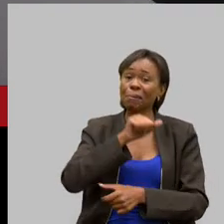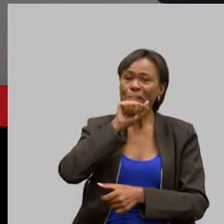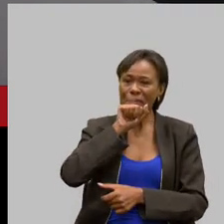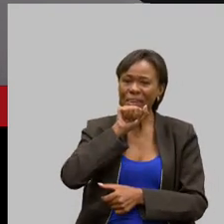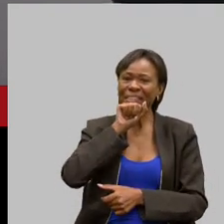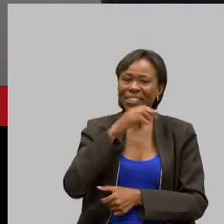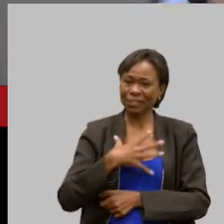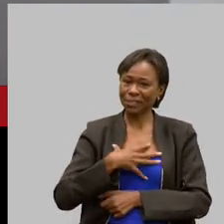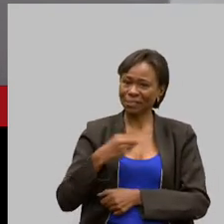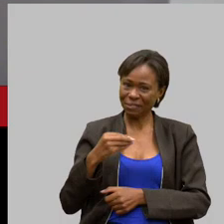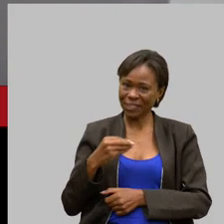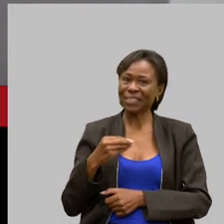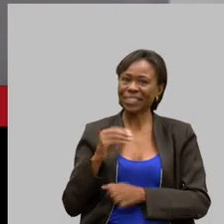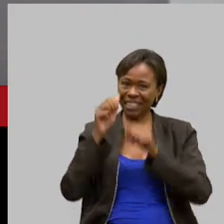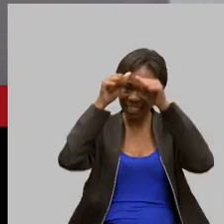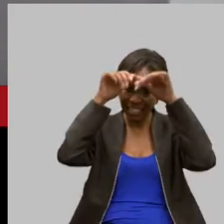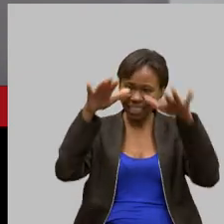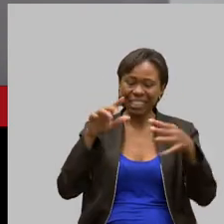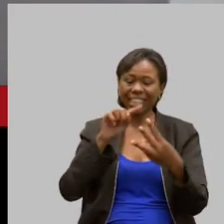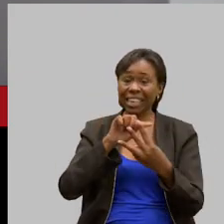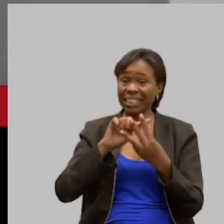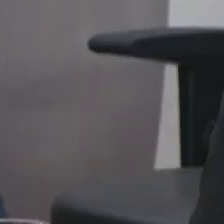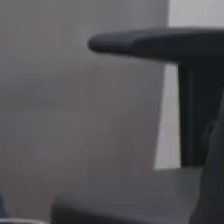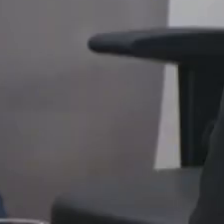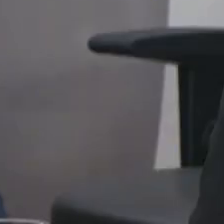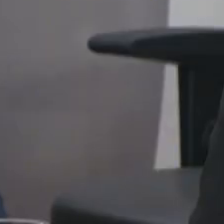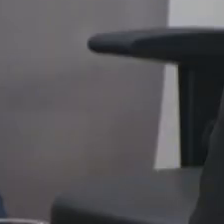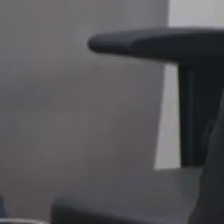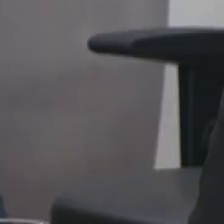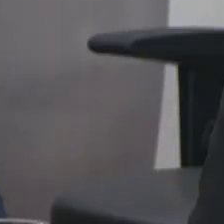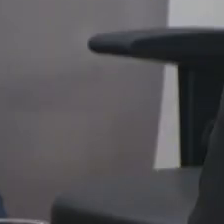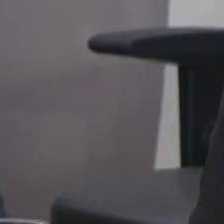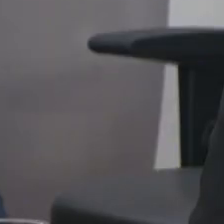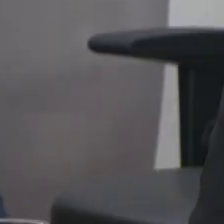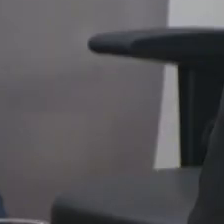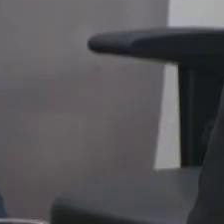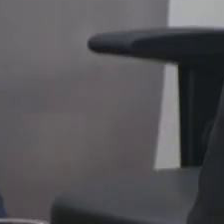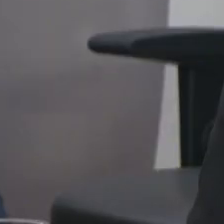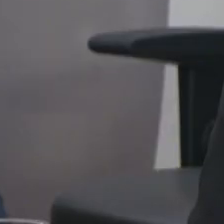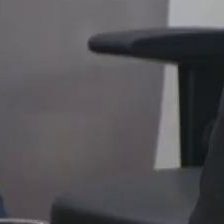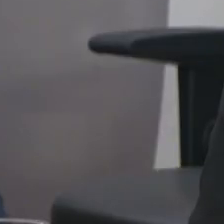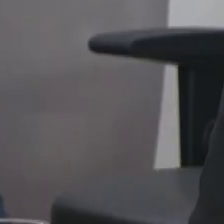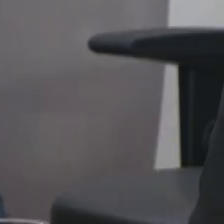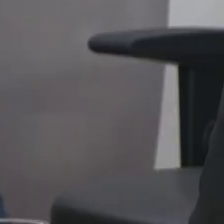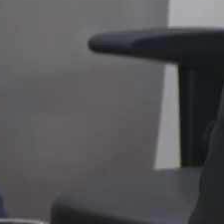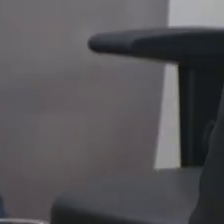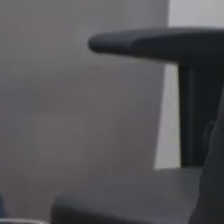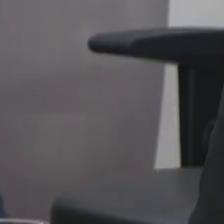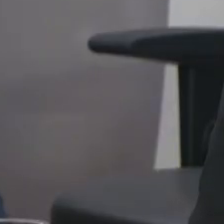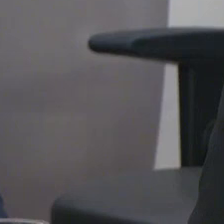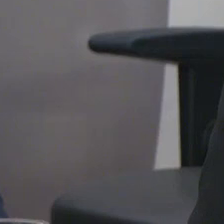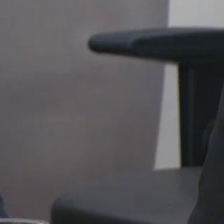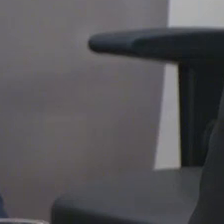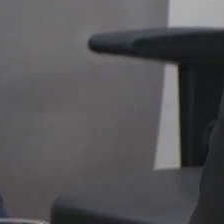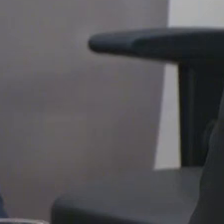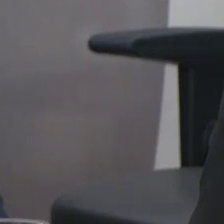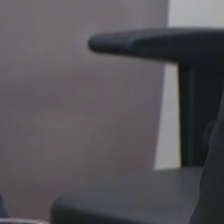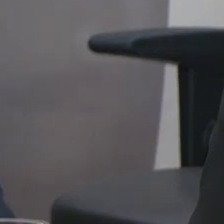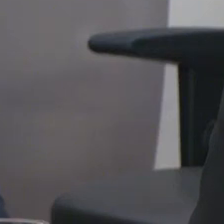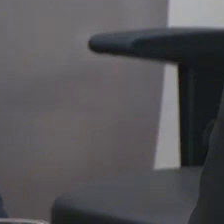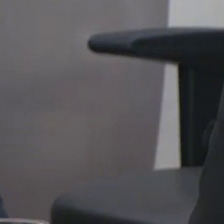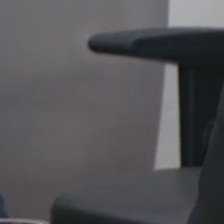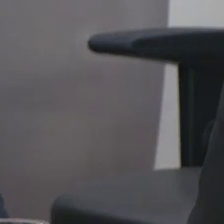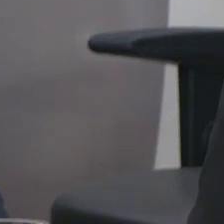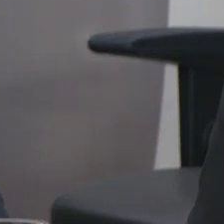Tainara Marília Gabriel Naiane também a Tatiane que é advogada e que hoje ela